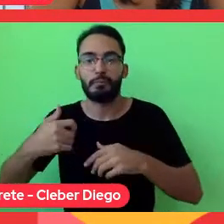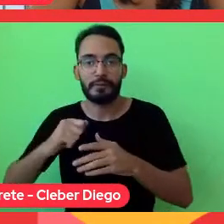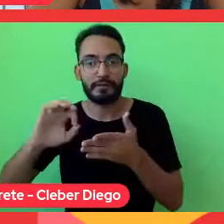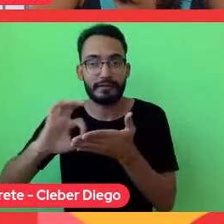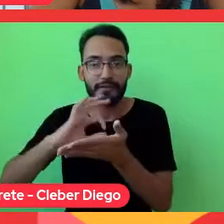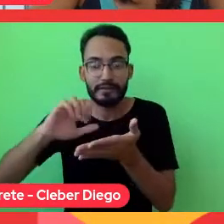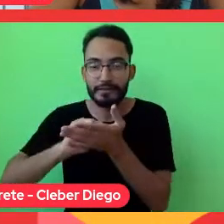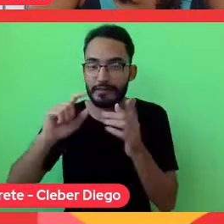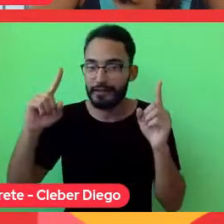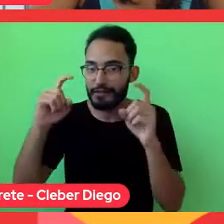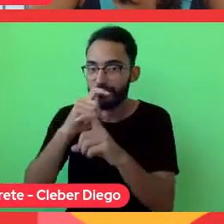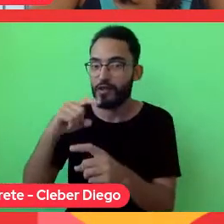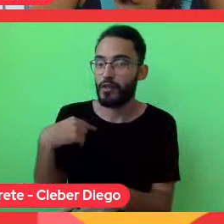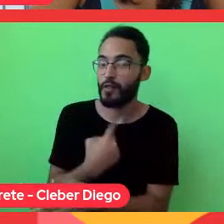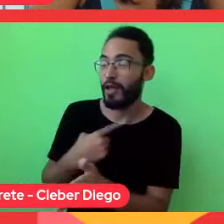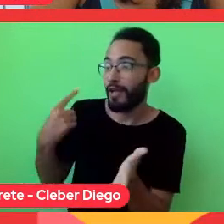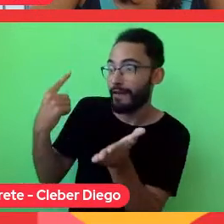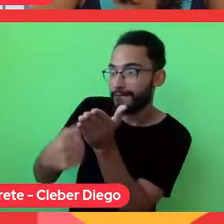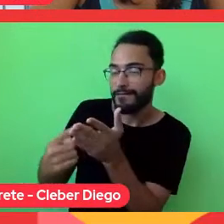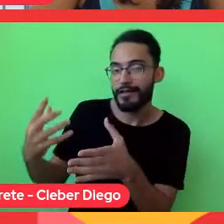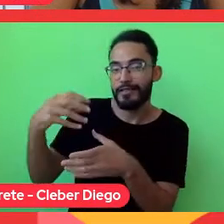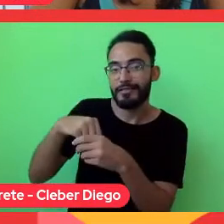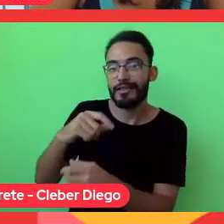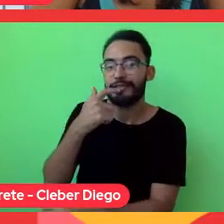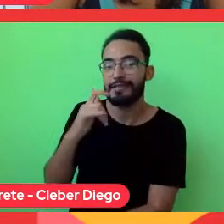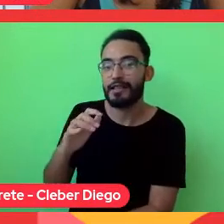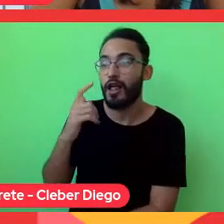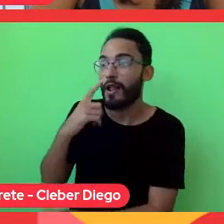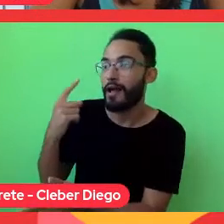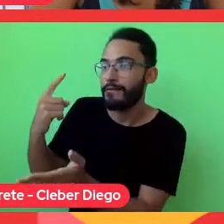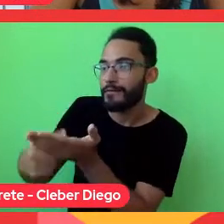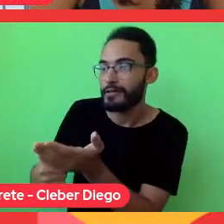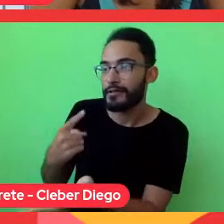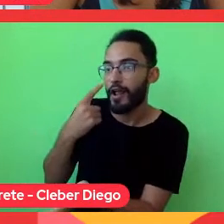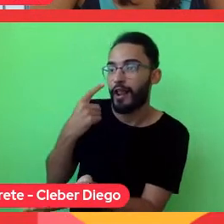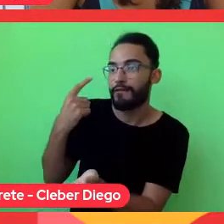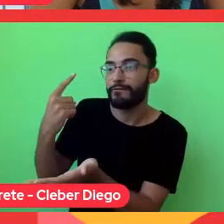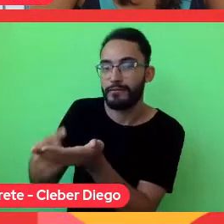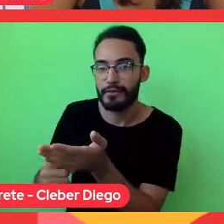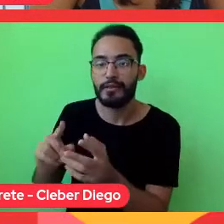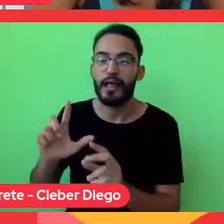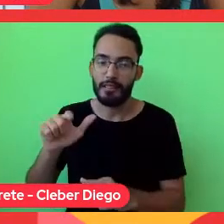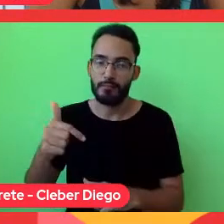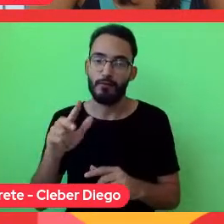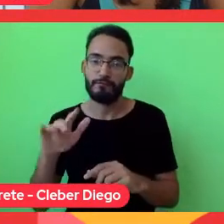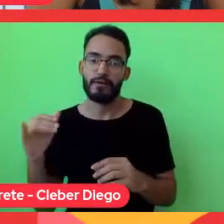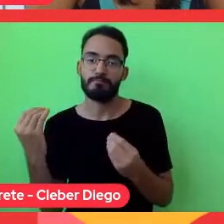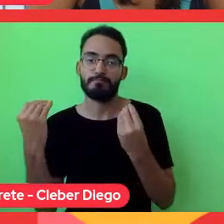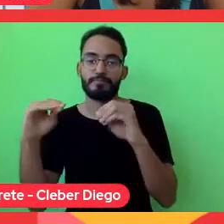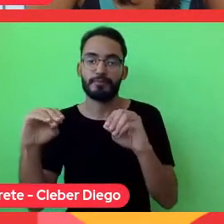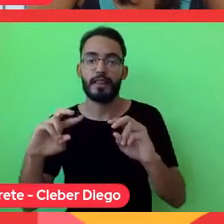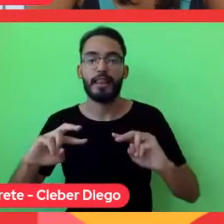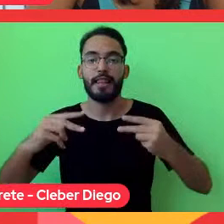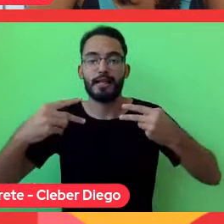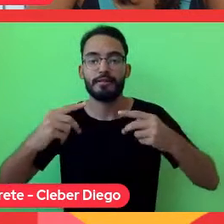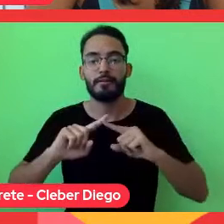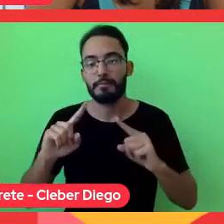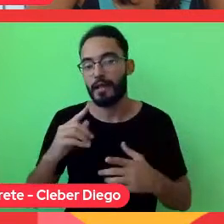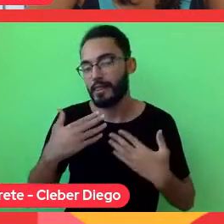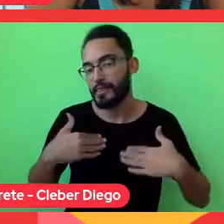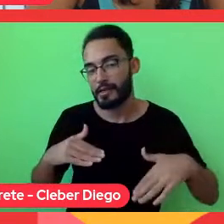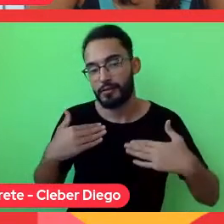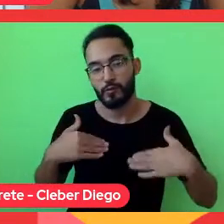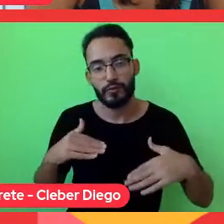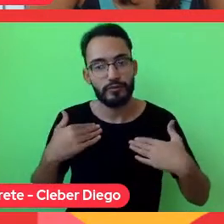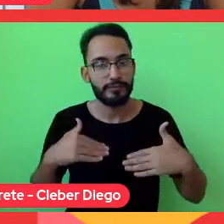fica tentando avisar aqui internamente na CIT, né? Acho que depois a gente coloca os links aí para vocês, mas é bem tranquilo aí